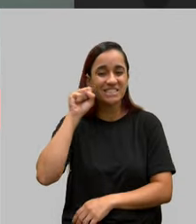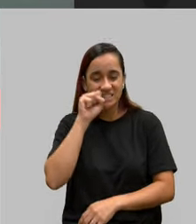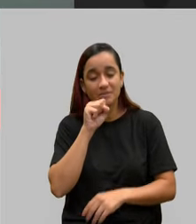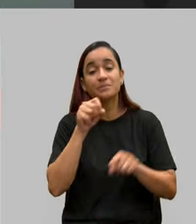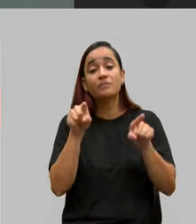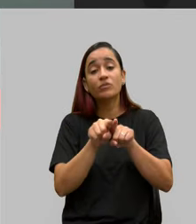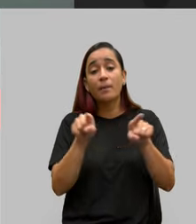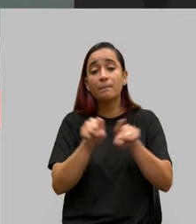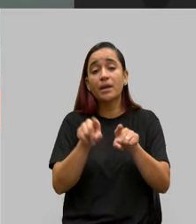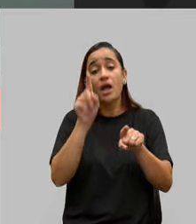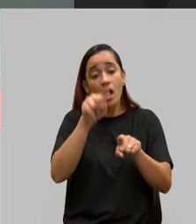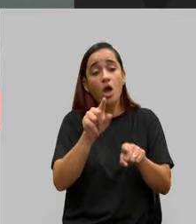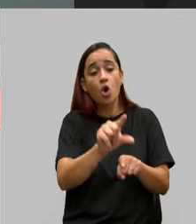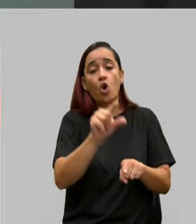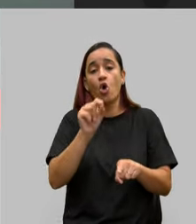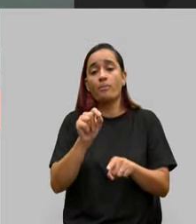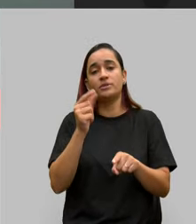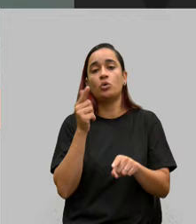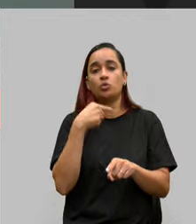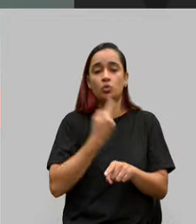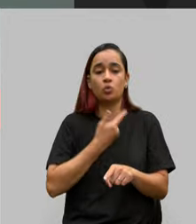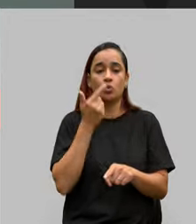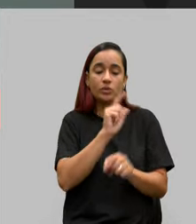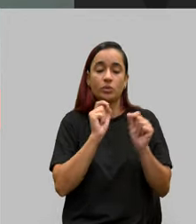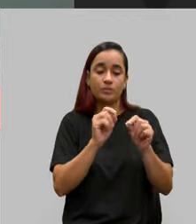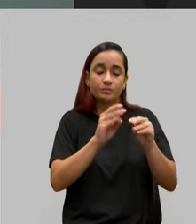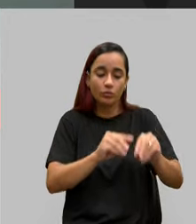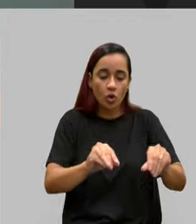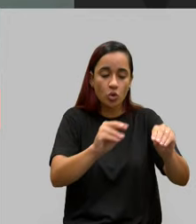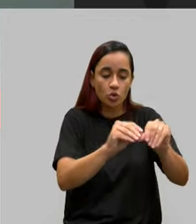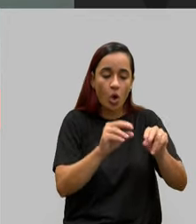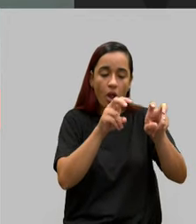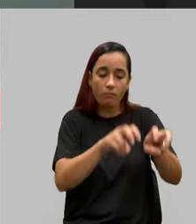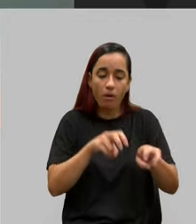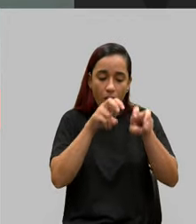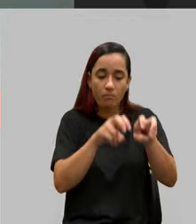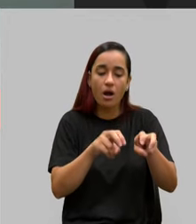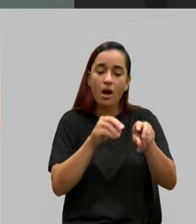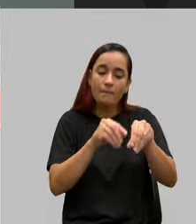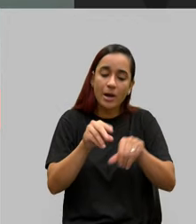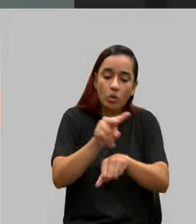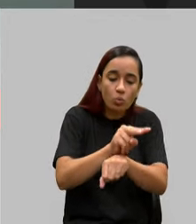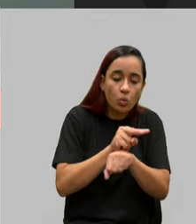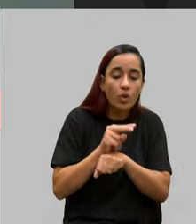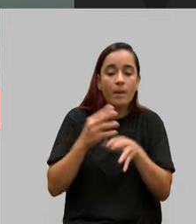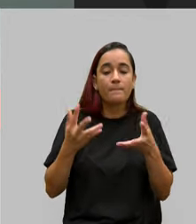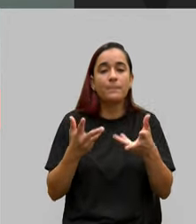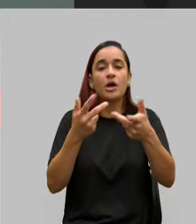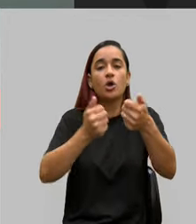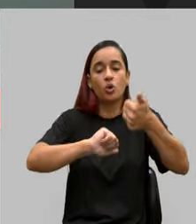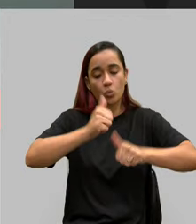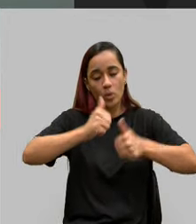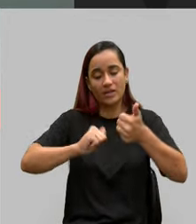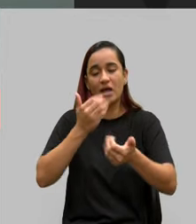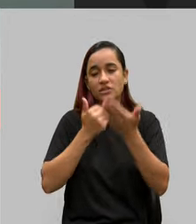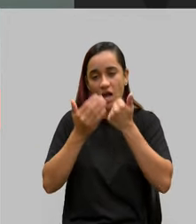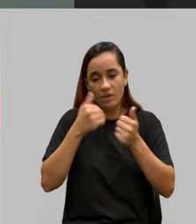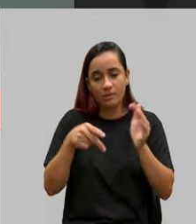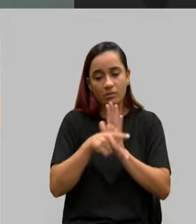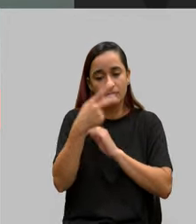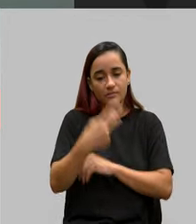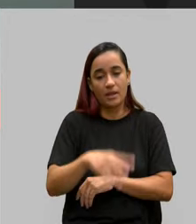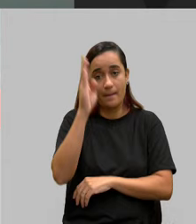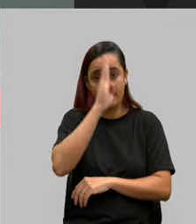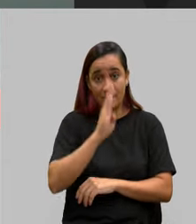adar os solos trazer manutenção descontaminá-los melhorando a qualidade dos alimentos consumidos pelos brasileiros